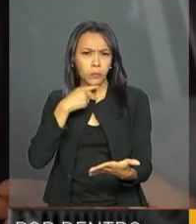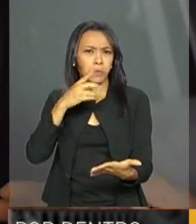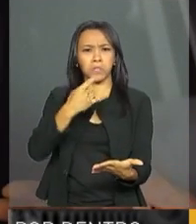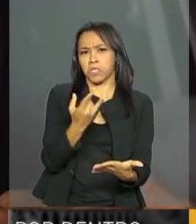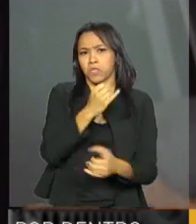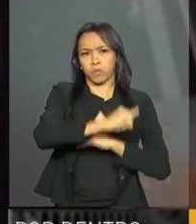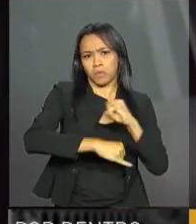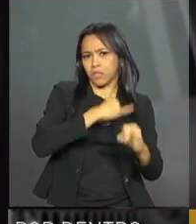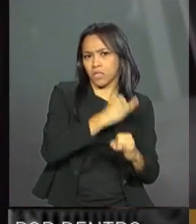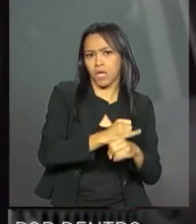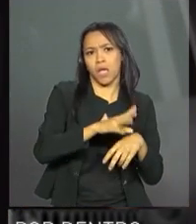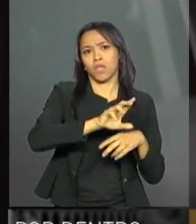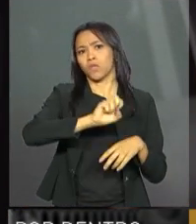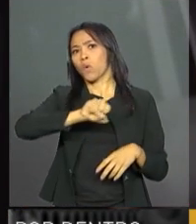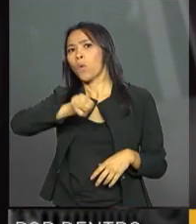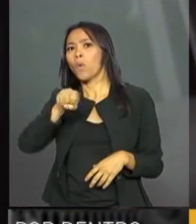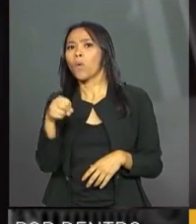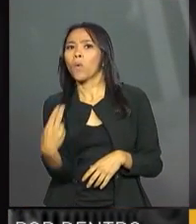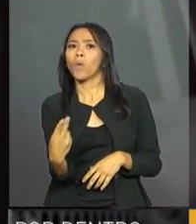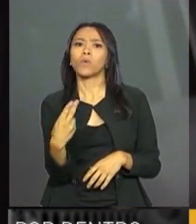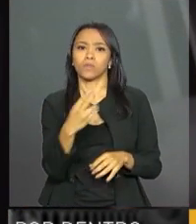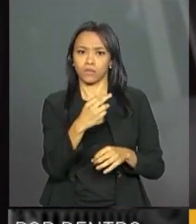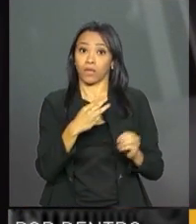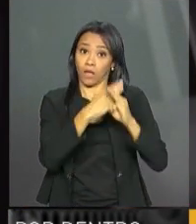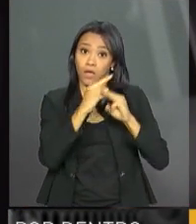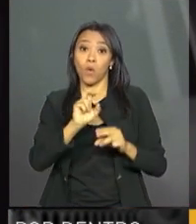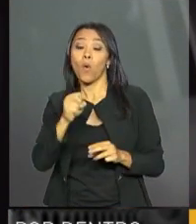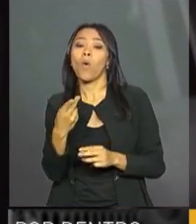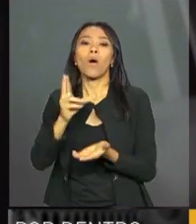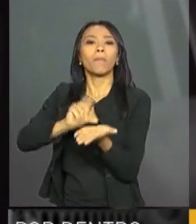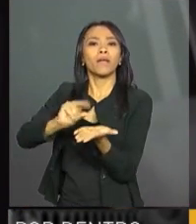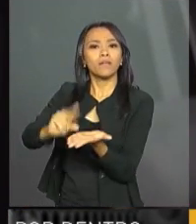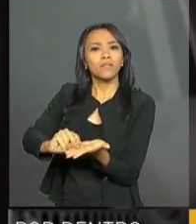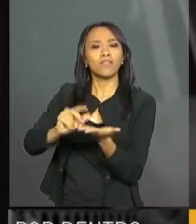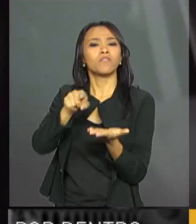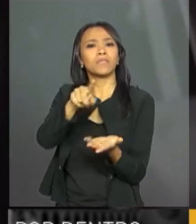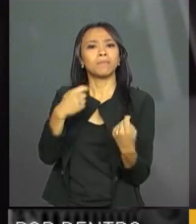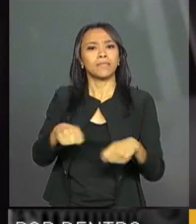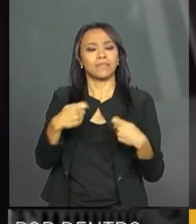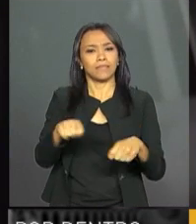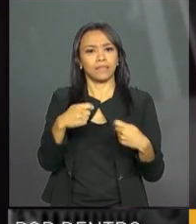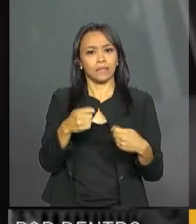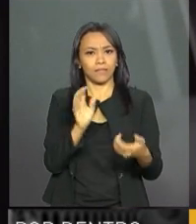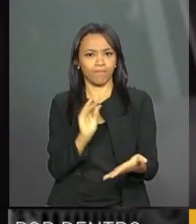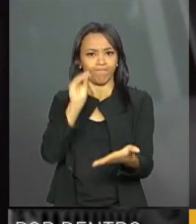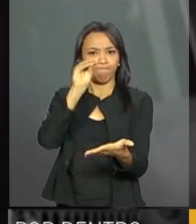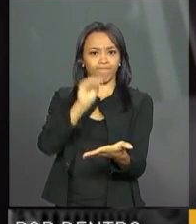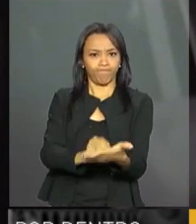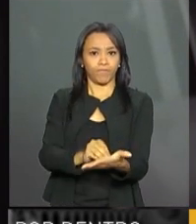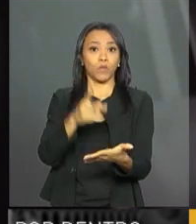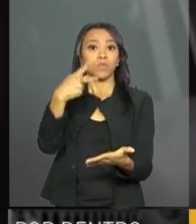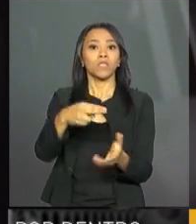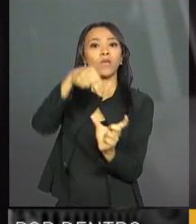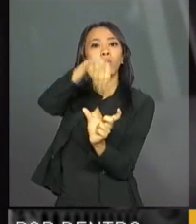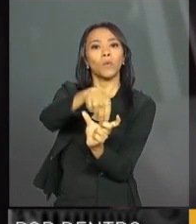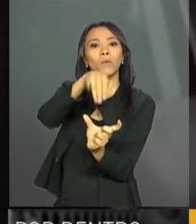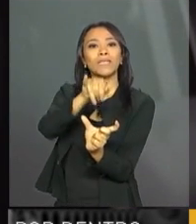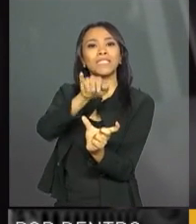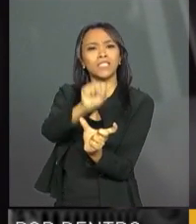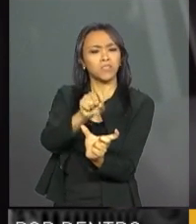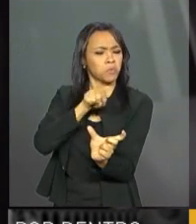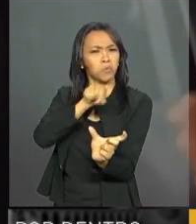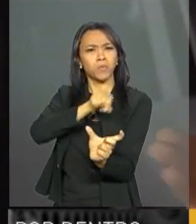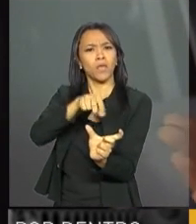site da Caixa ou no seu aplicativo Eh você precisa cadastrar o seu niis que é o número de